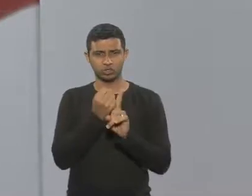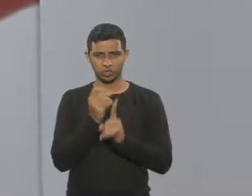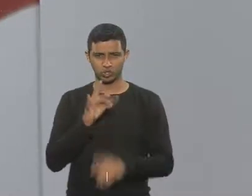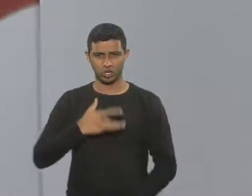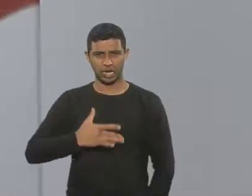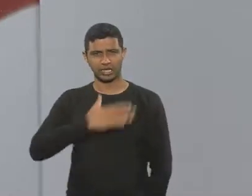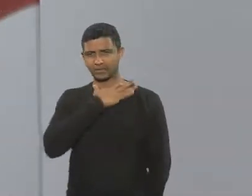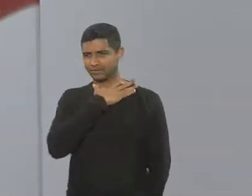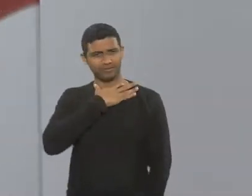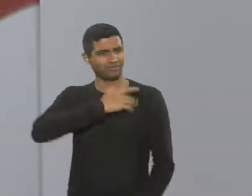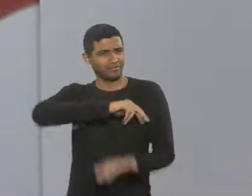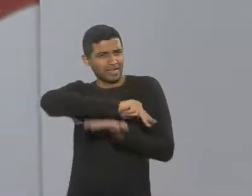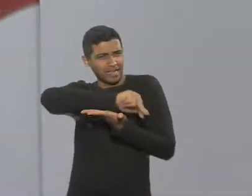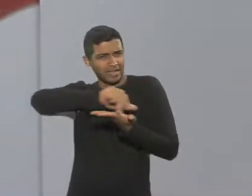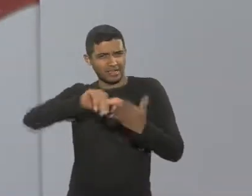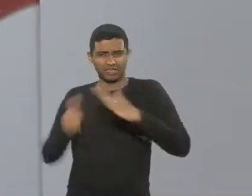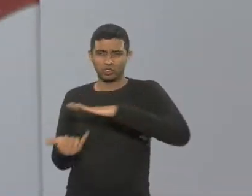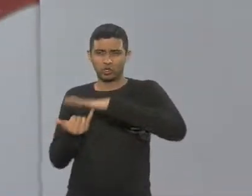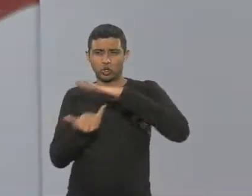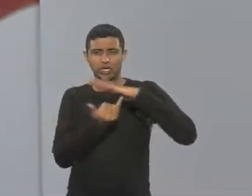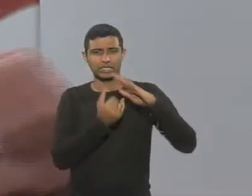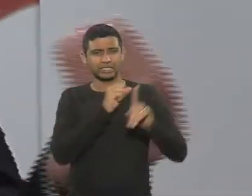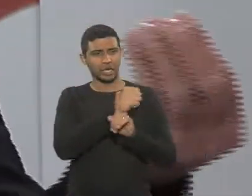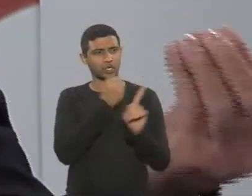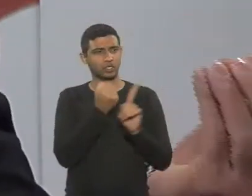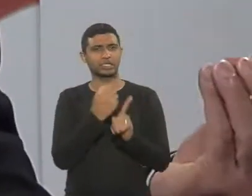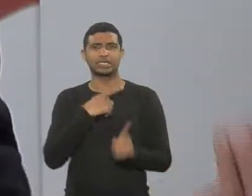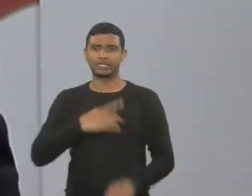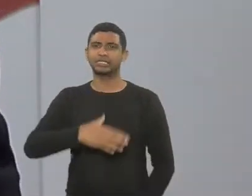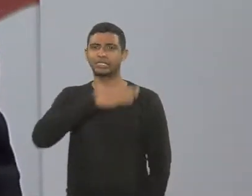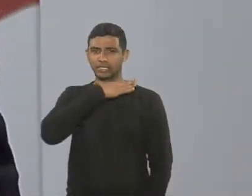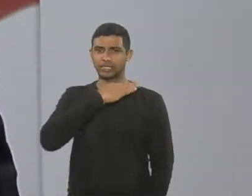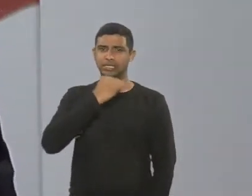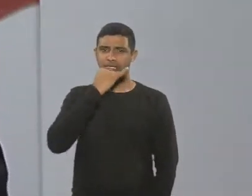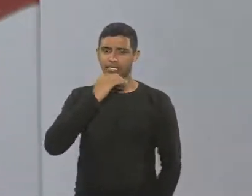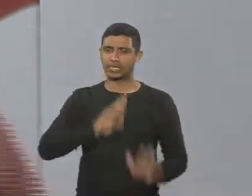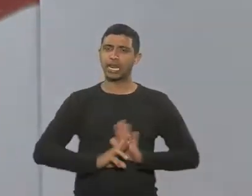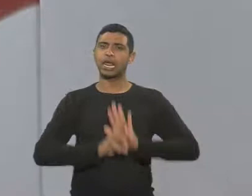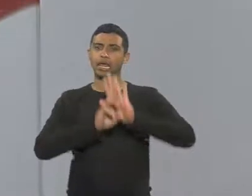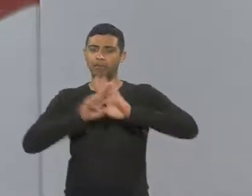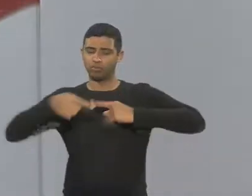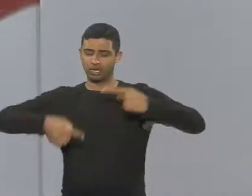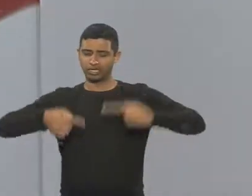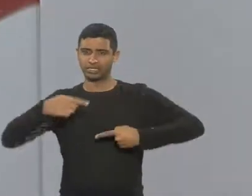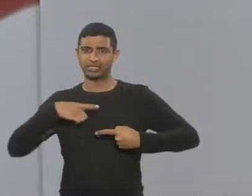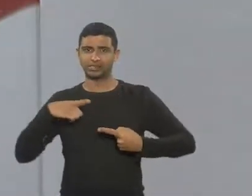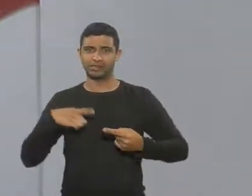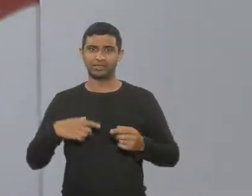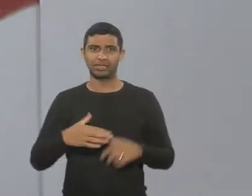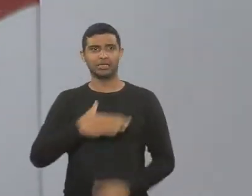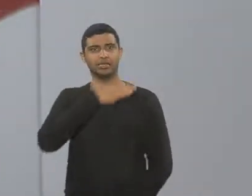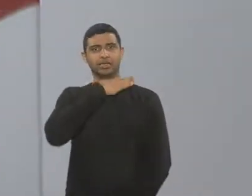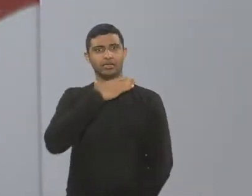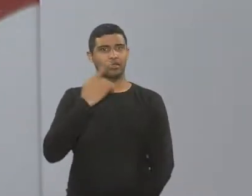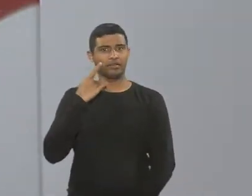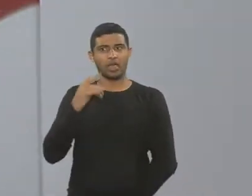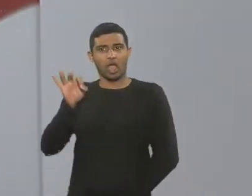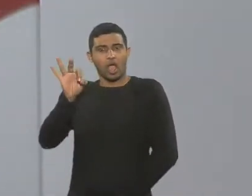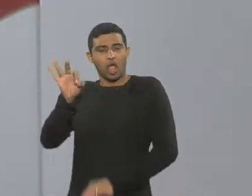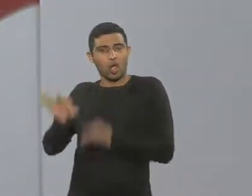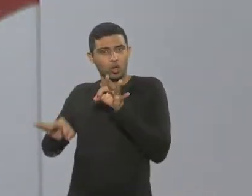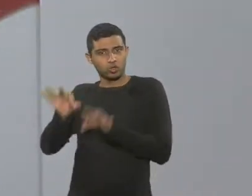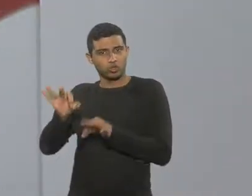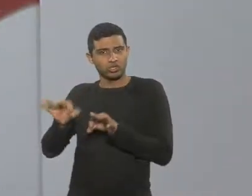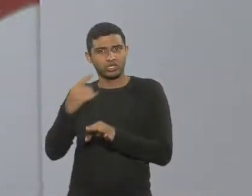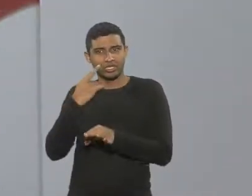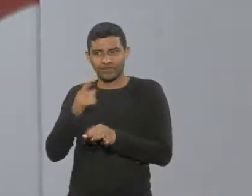que está em crise, é uma série de instituições sociais que estão em crise. A representatividade, por exemplo, política, está em crise. Assim, o judiciário, que é um outro